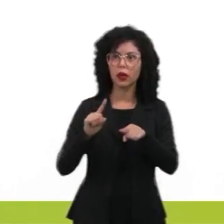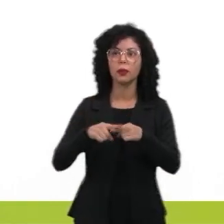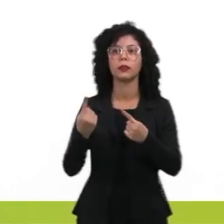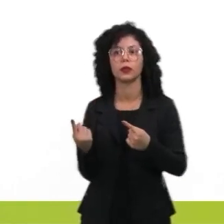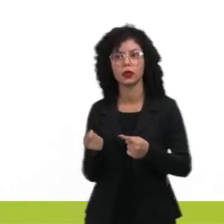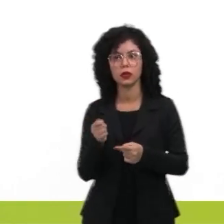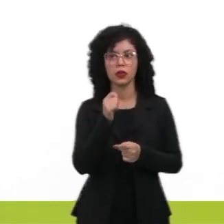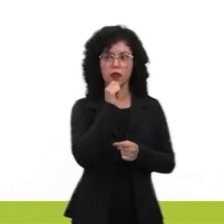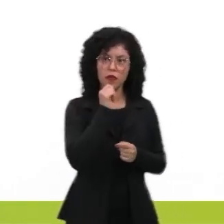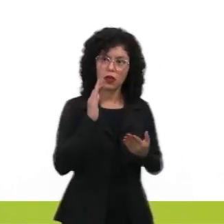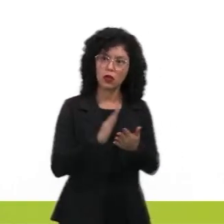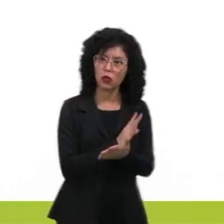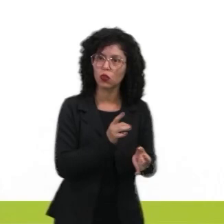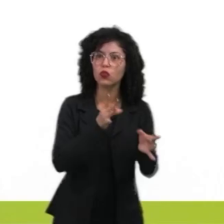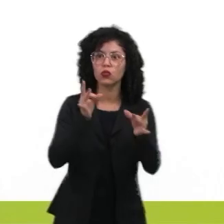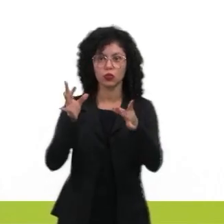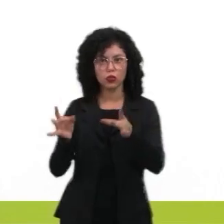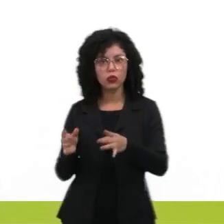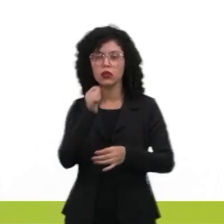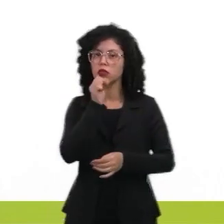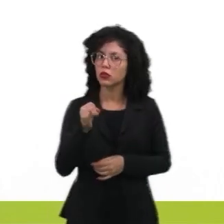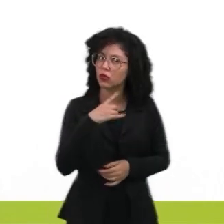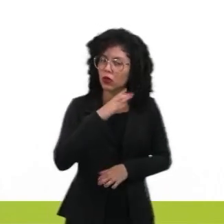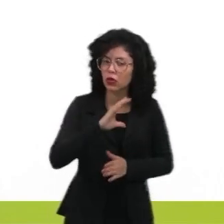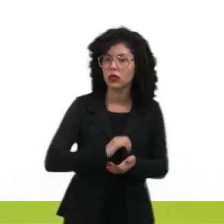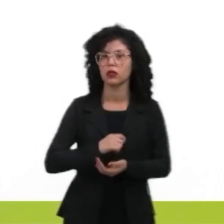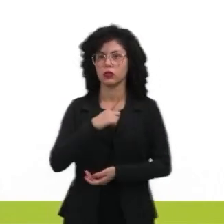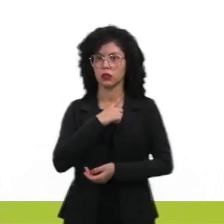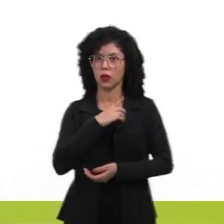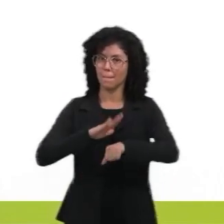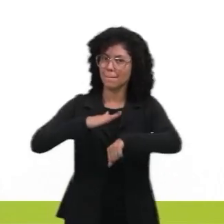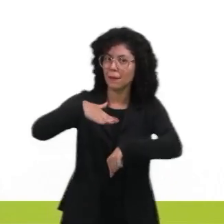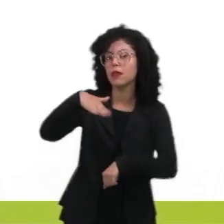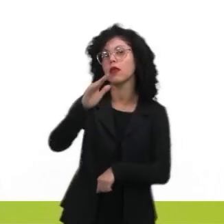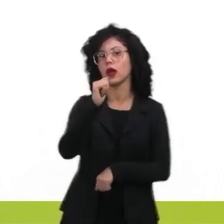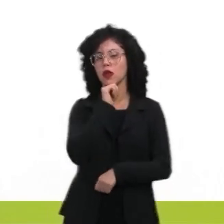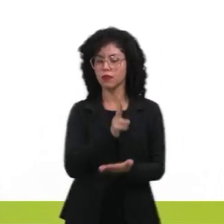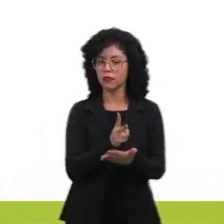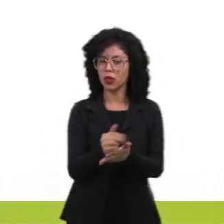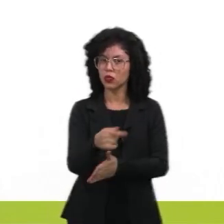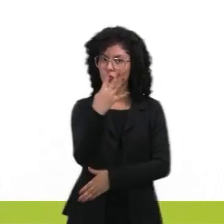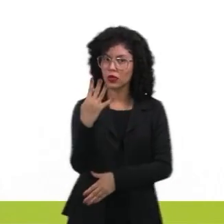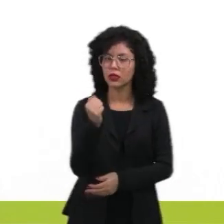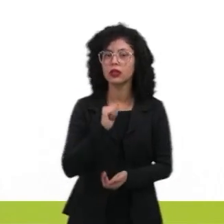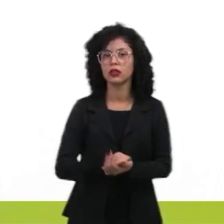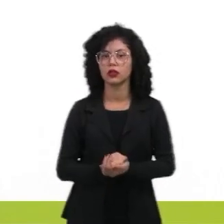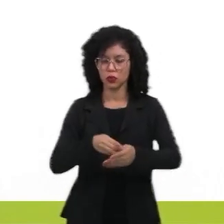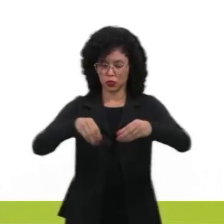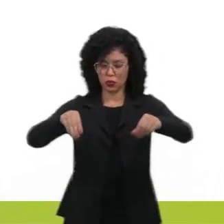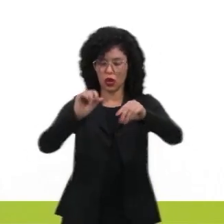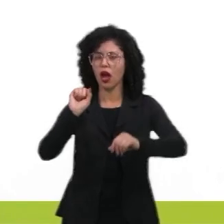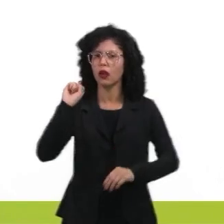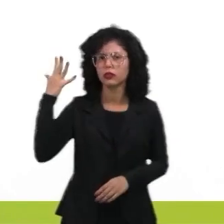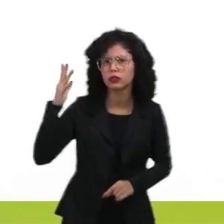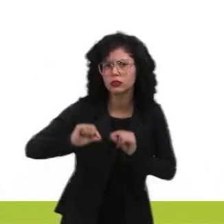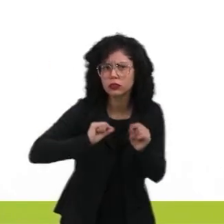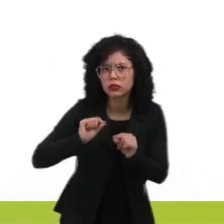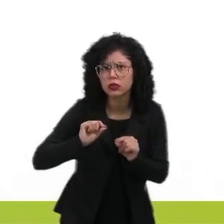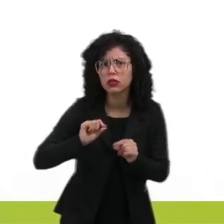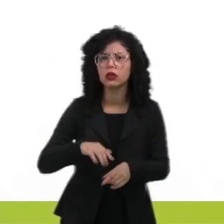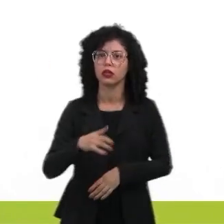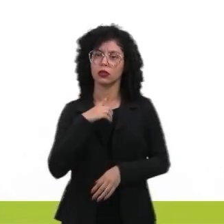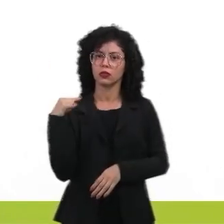professor, eu poderia ter algumas dicas? Gente, se eu tenho um consumo maior, com a mesma quantidade de ração, o que acontece?